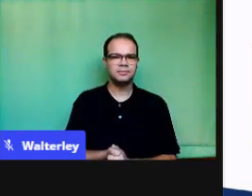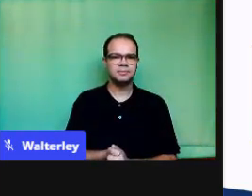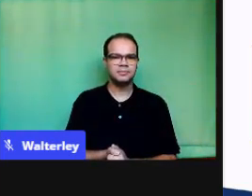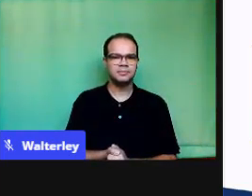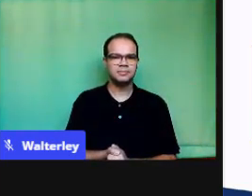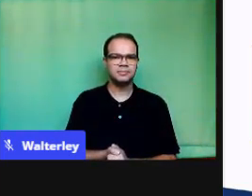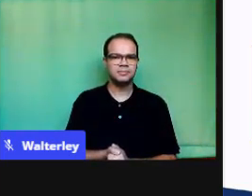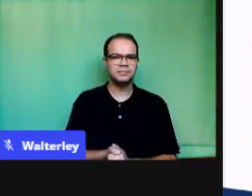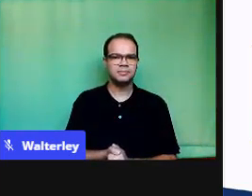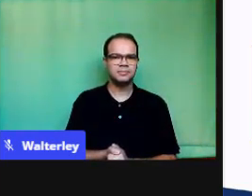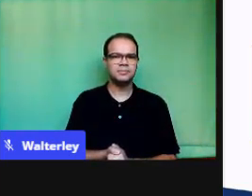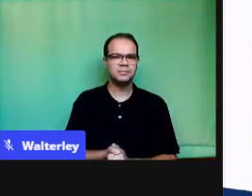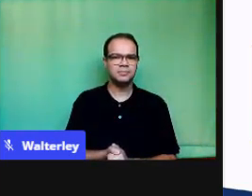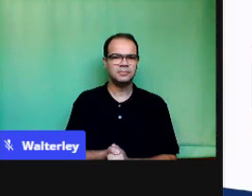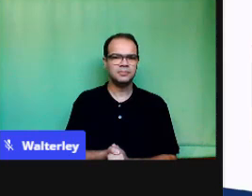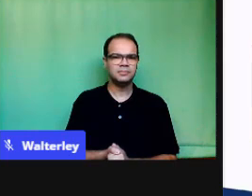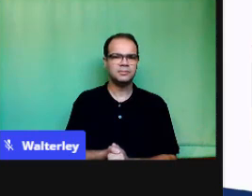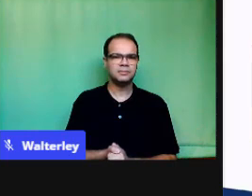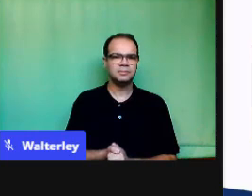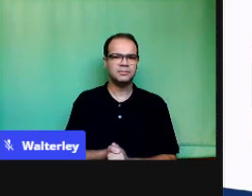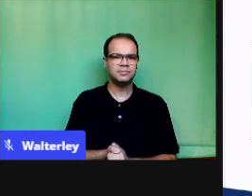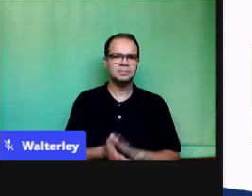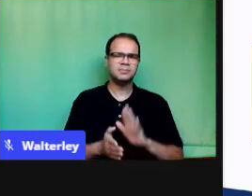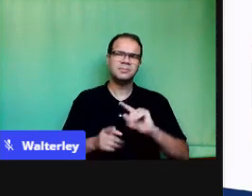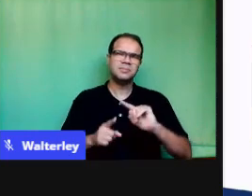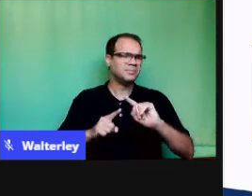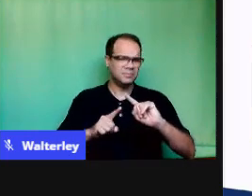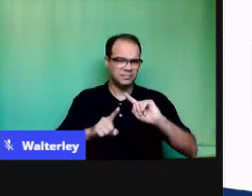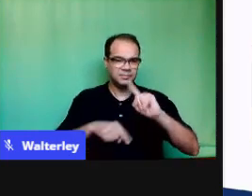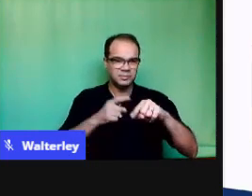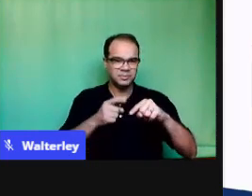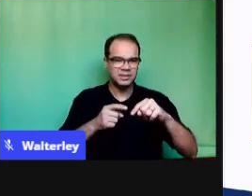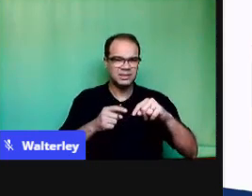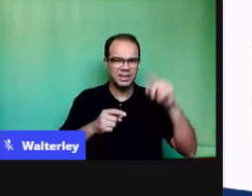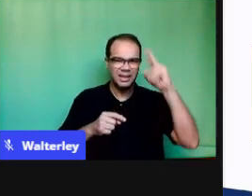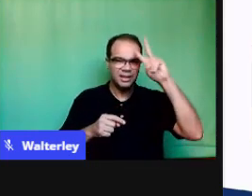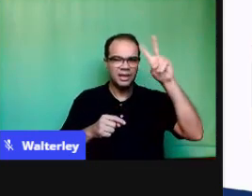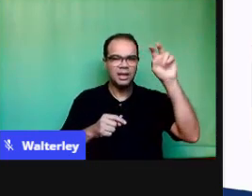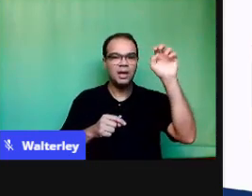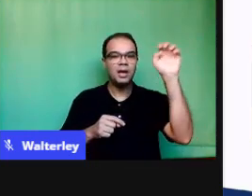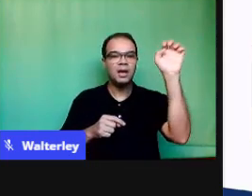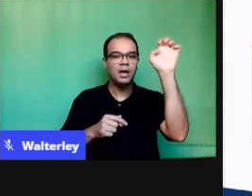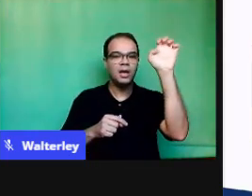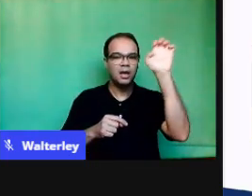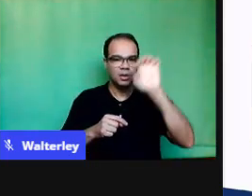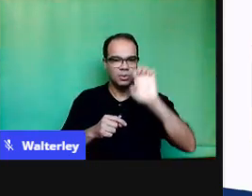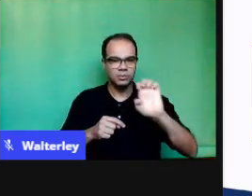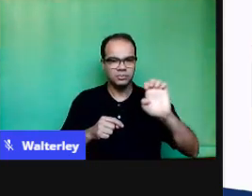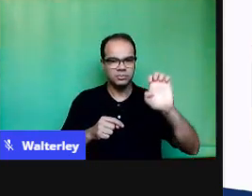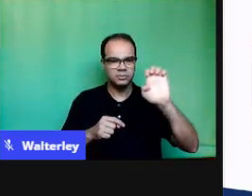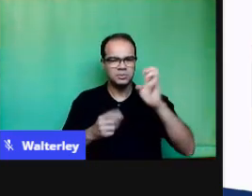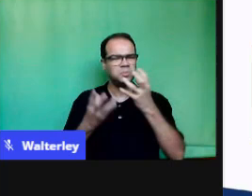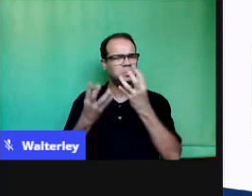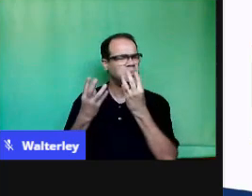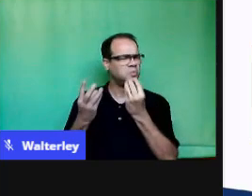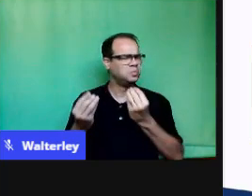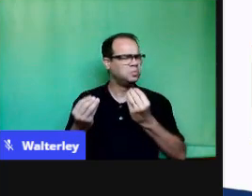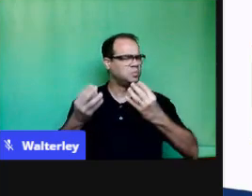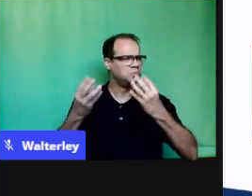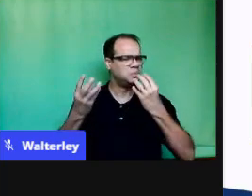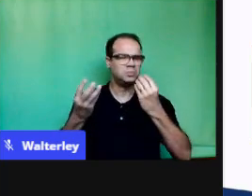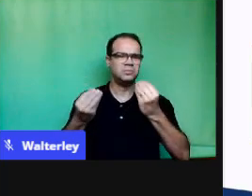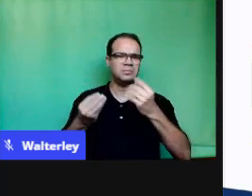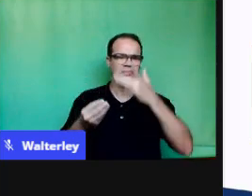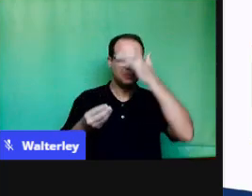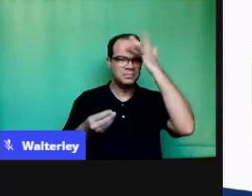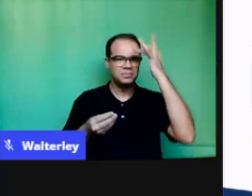depois do pós-guerra, houve um período com a Europa destruída, um período de muita fome, e uma jornalista recebeu uma incumbência,